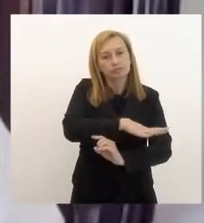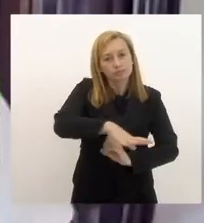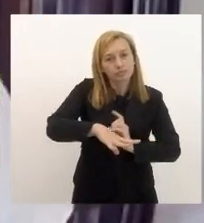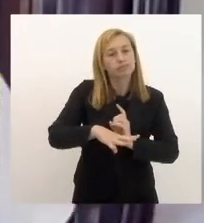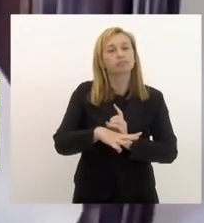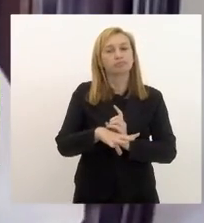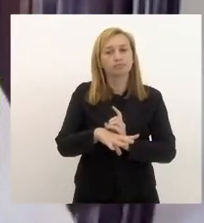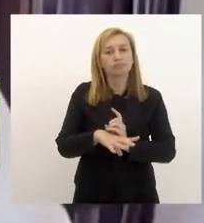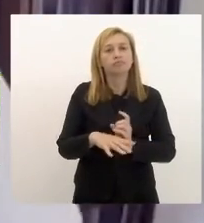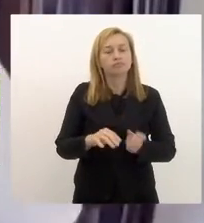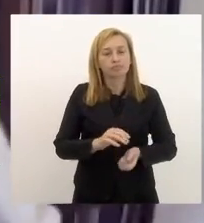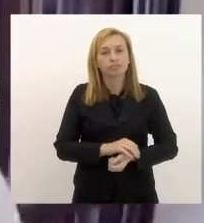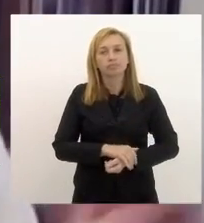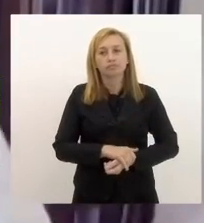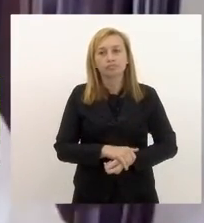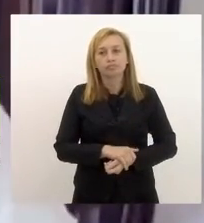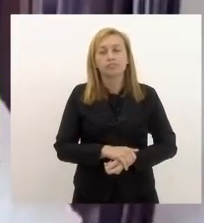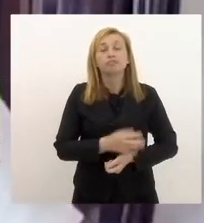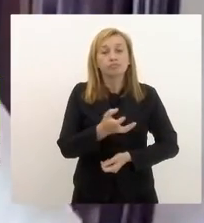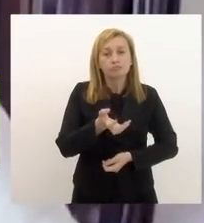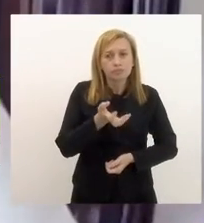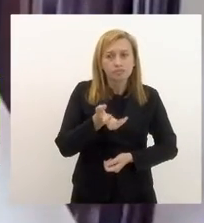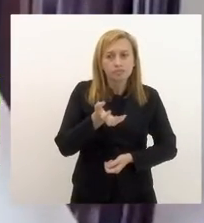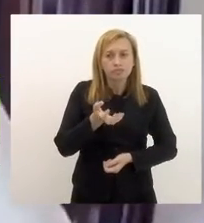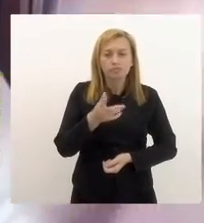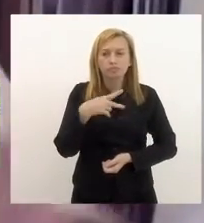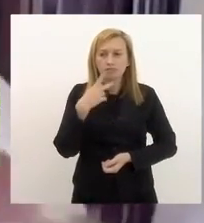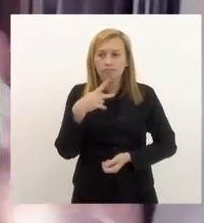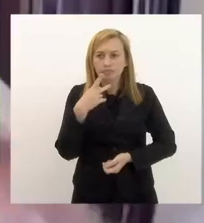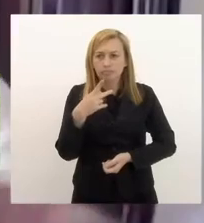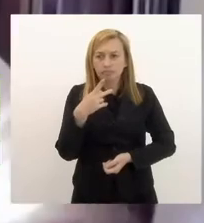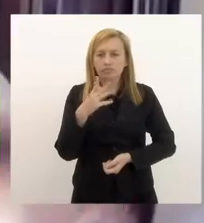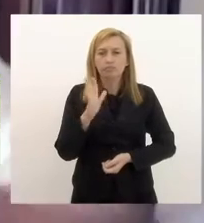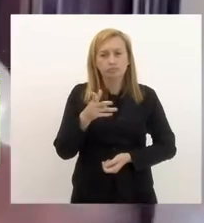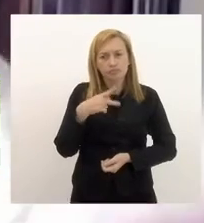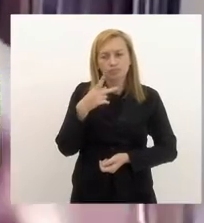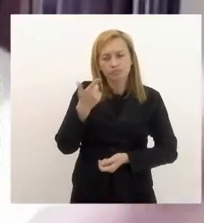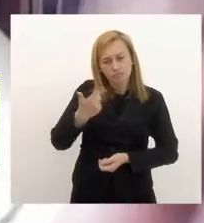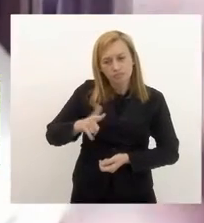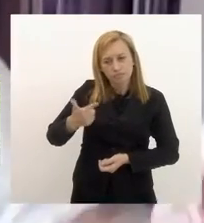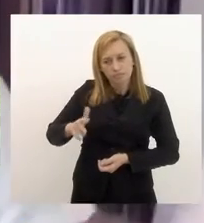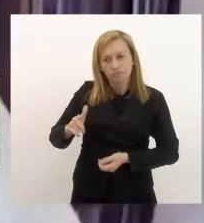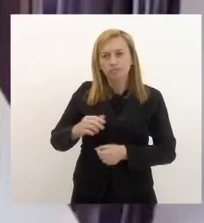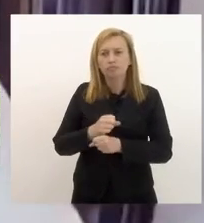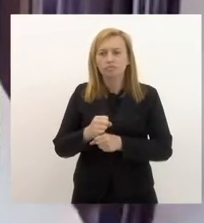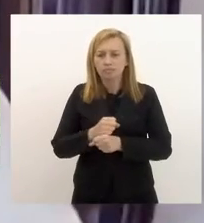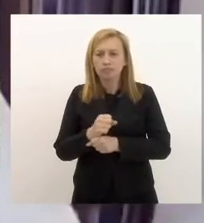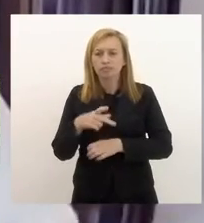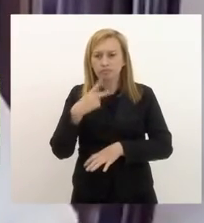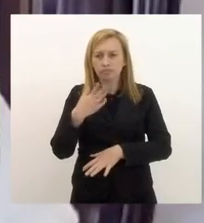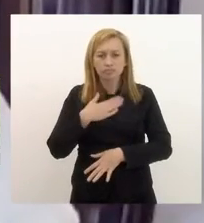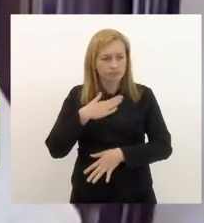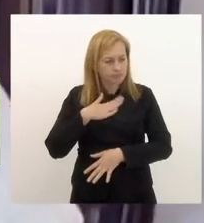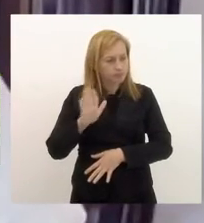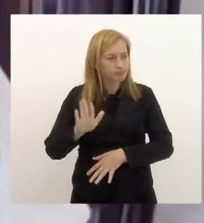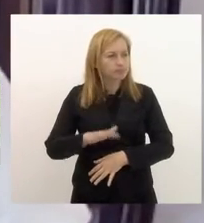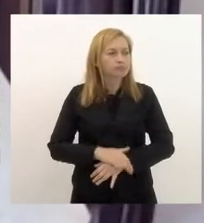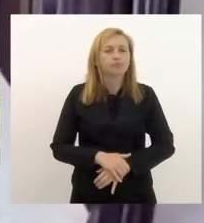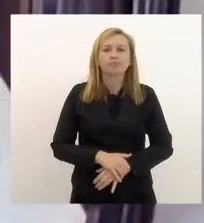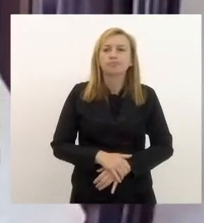a sociedade se eu queria dizer eu já tenho repetido isso que algumas vezes agressões 500 em